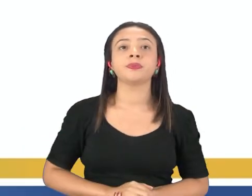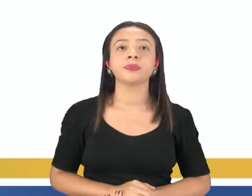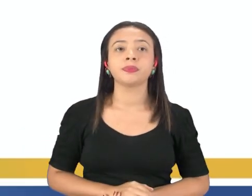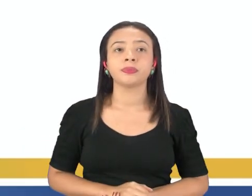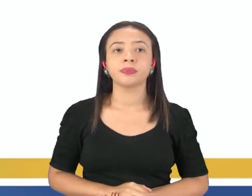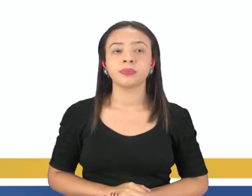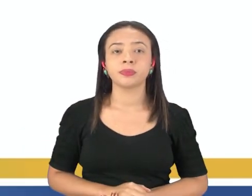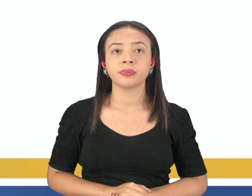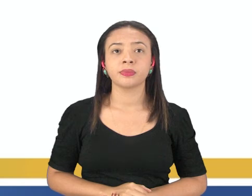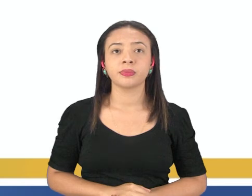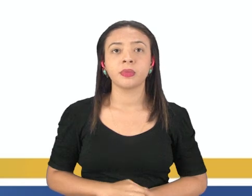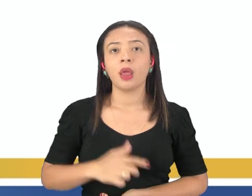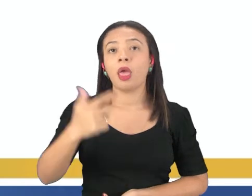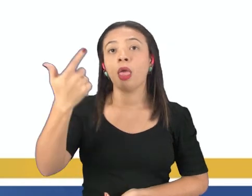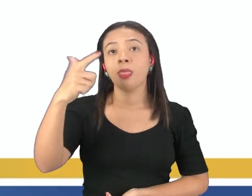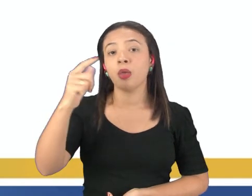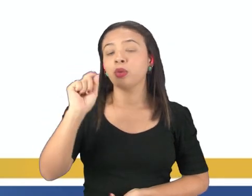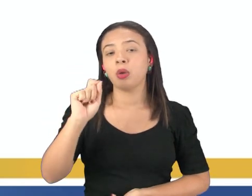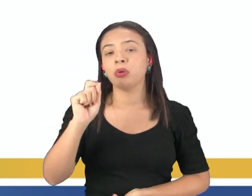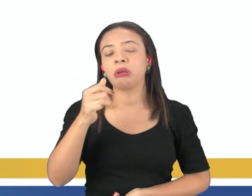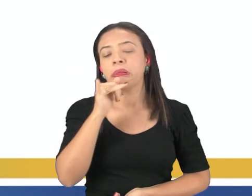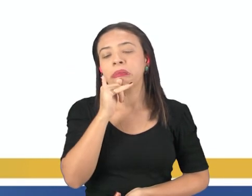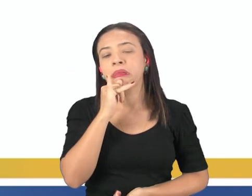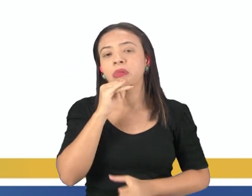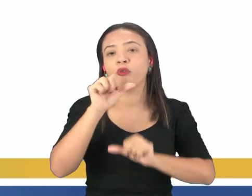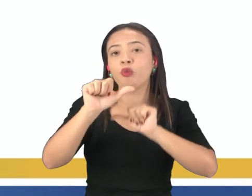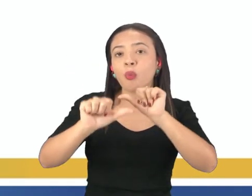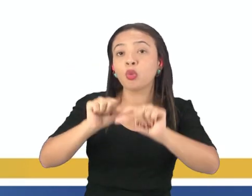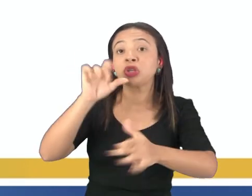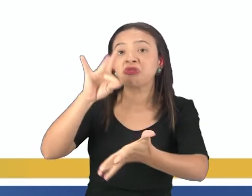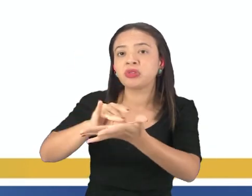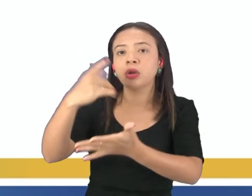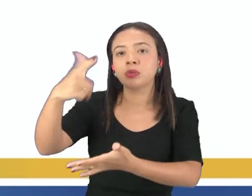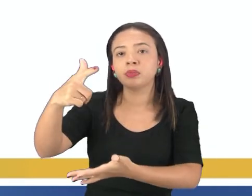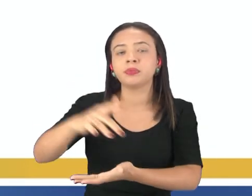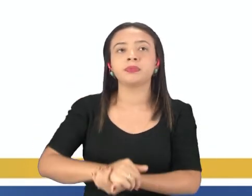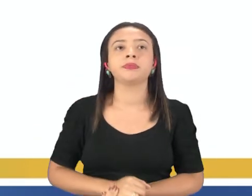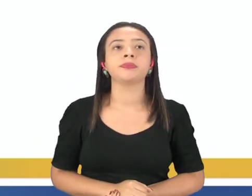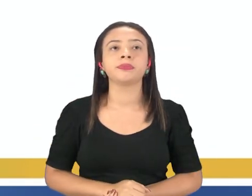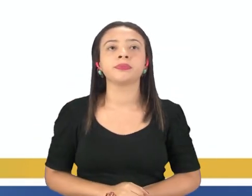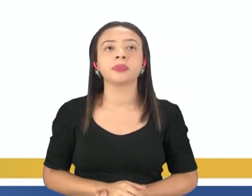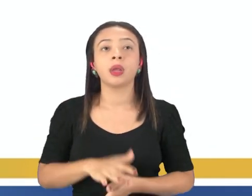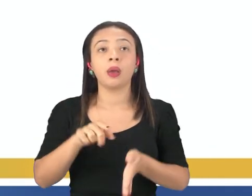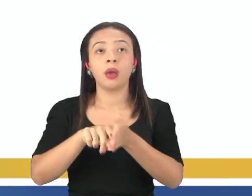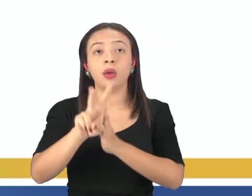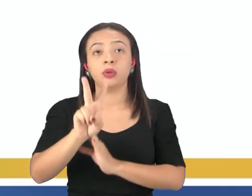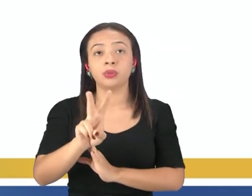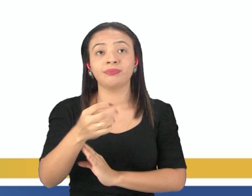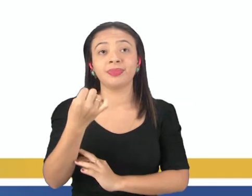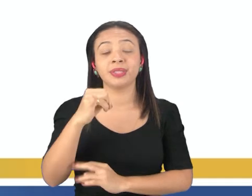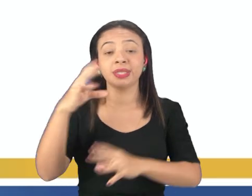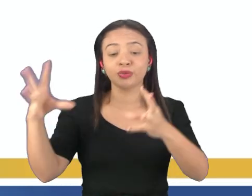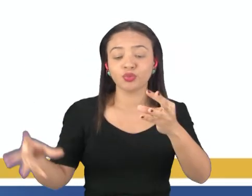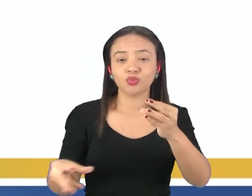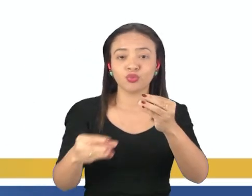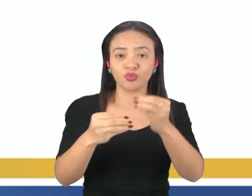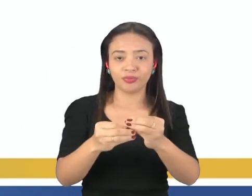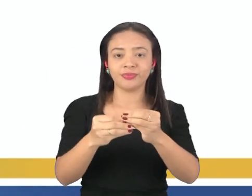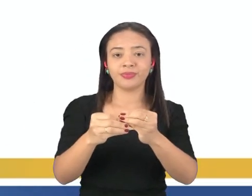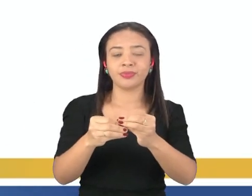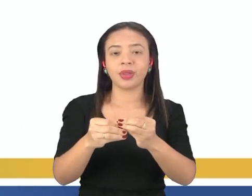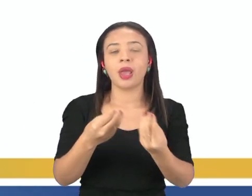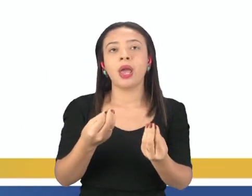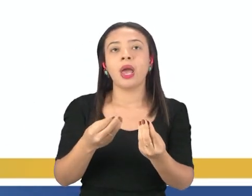Não está ocorrendo necessariamente uma transformação. E na questão 2, com a adição de uma solução aquosa